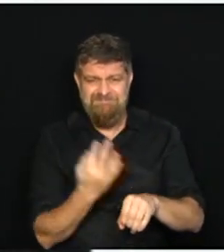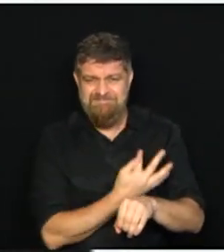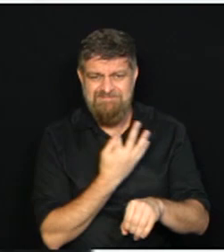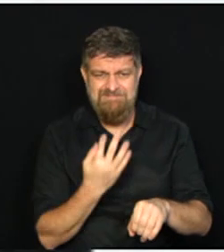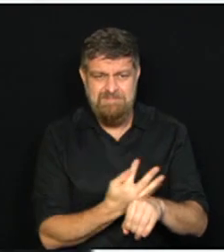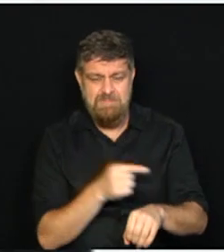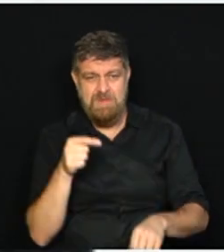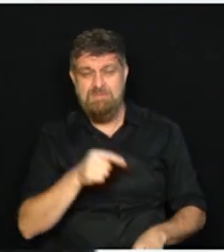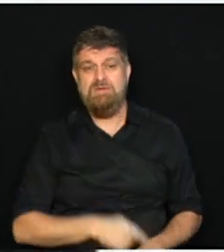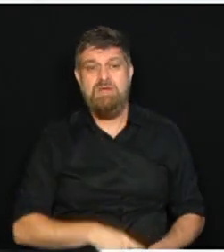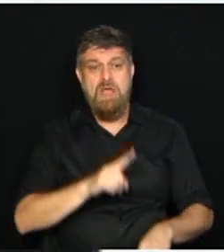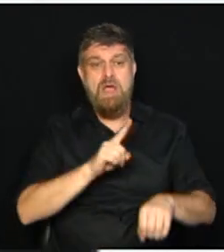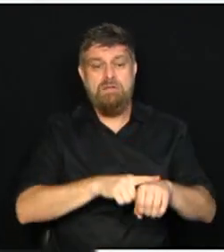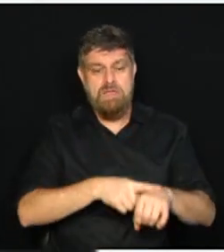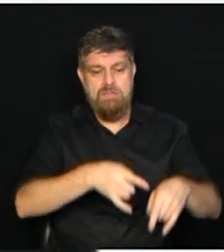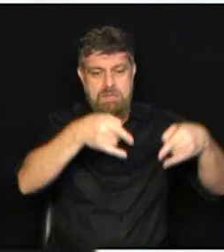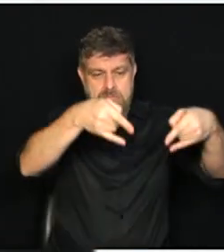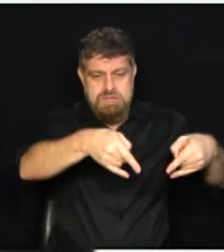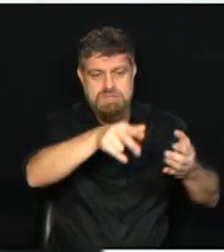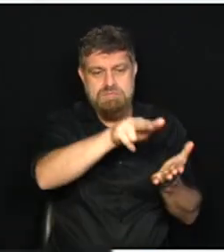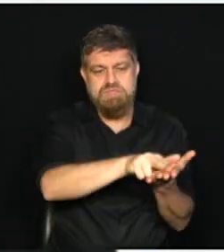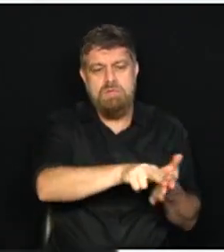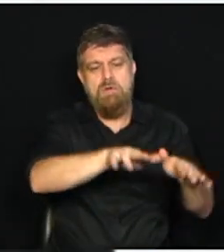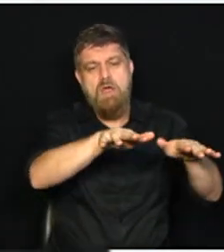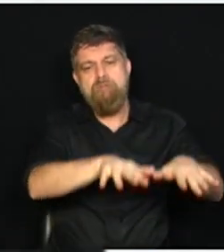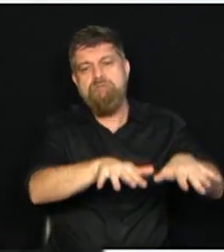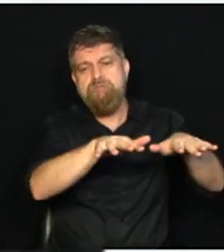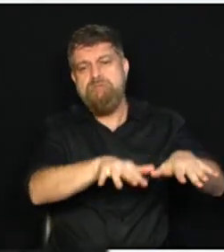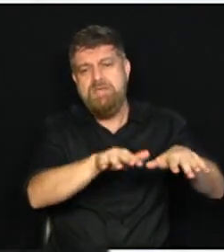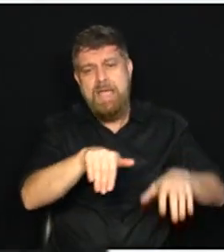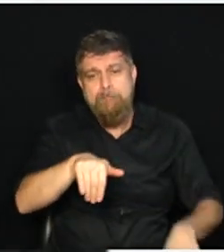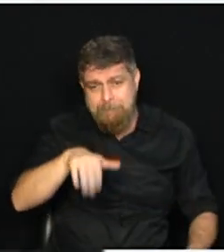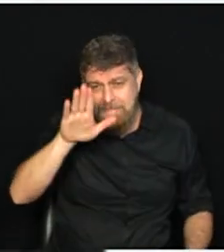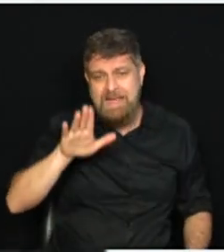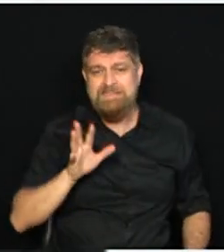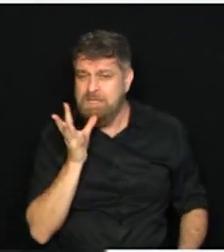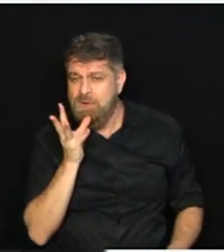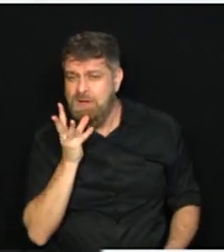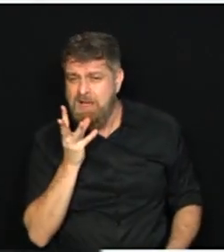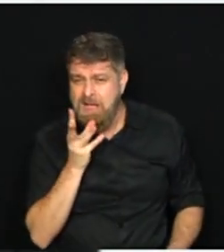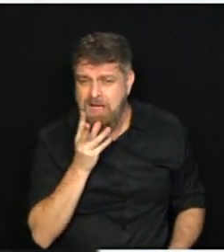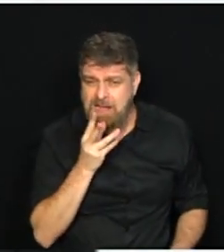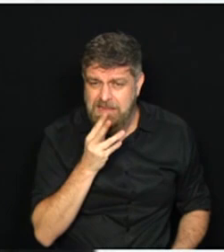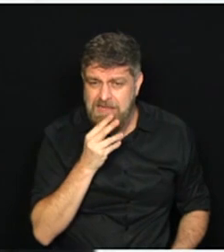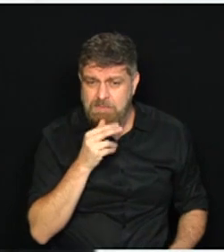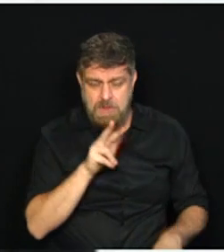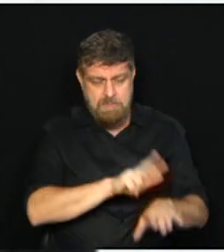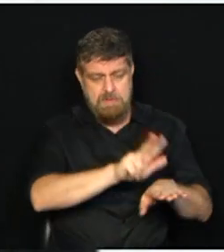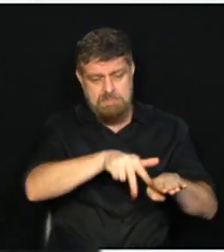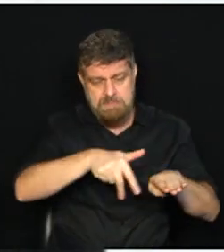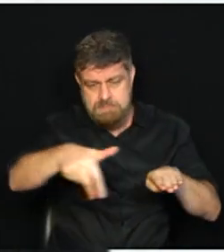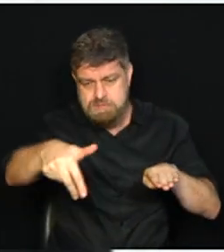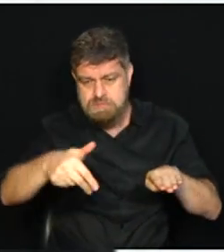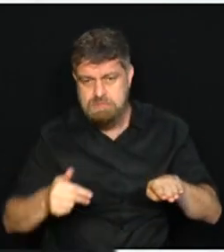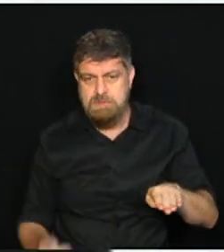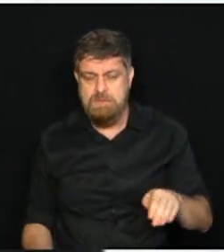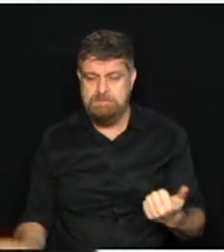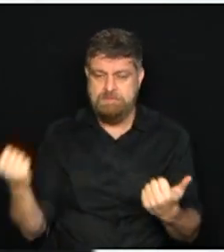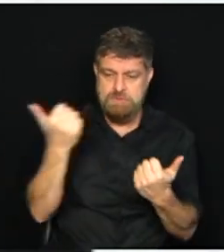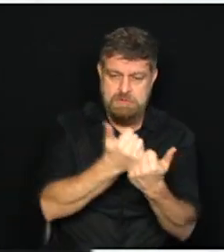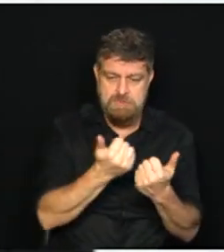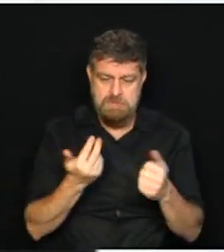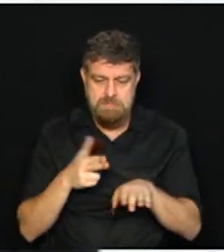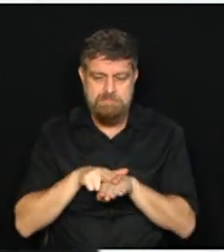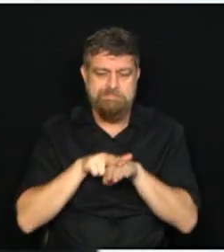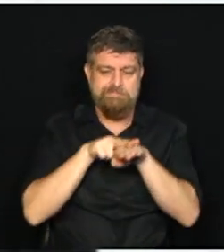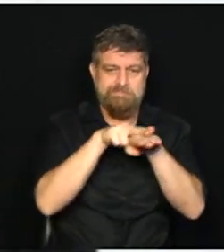ficam mais tempo no leito. Isso daí demora um pouquinho a agilidade de rodar os leitos, de substituir o leito de tendo alta e